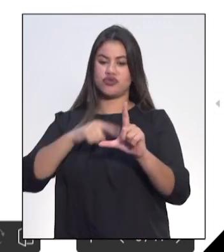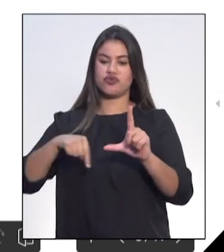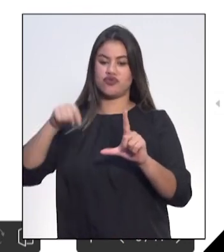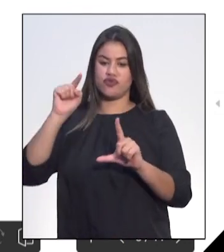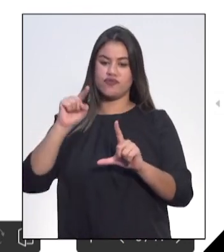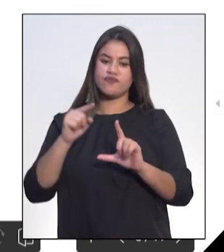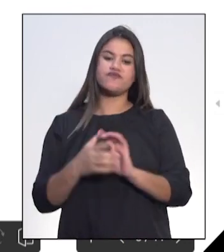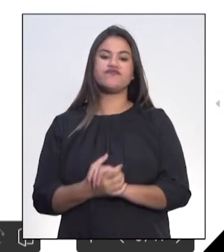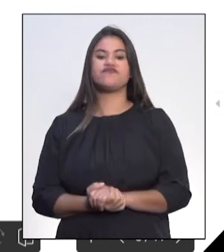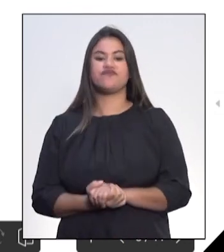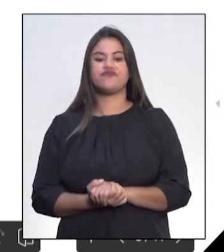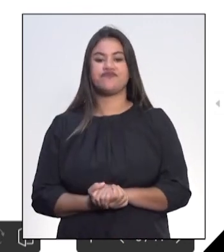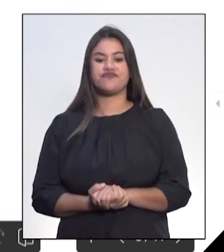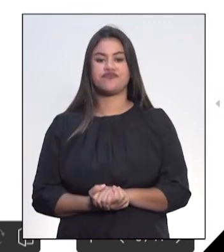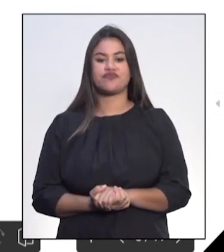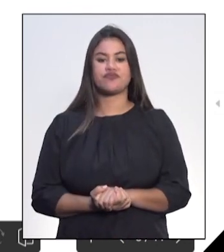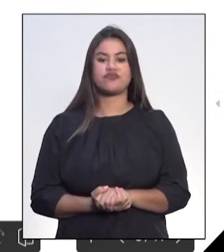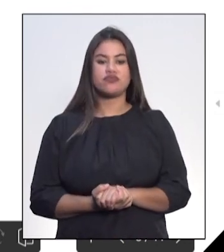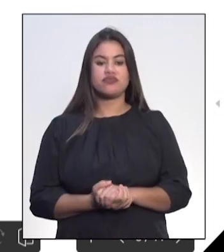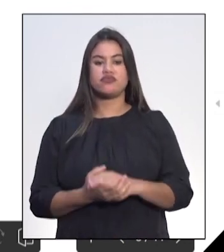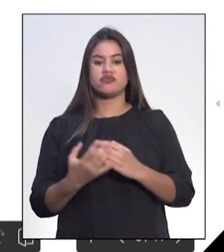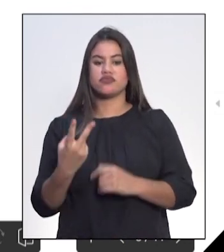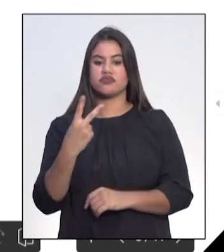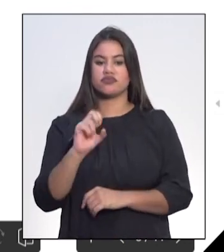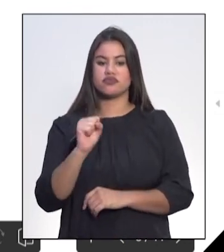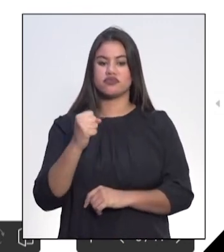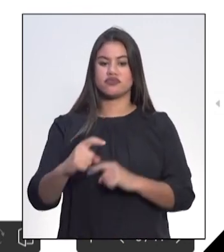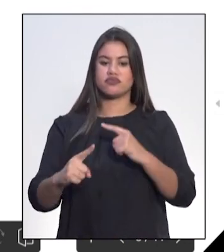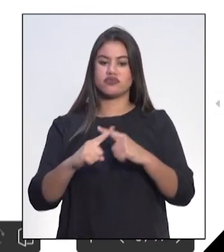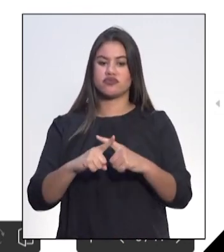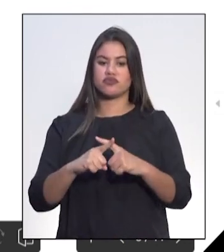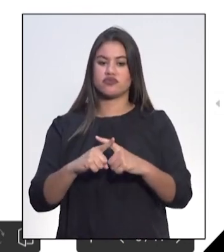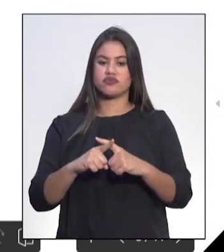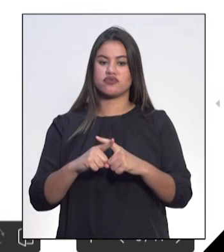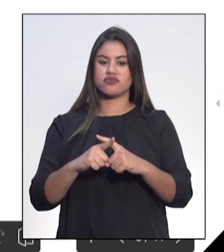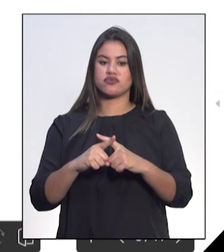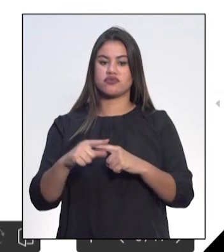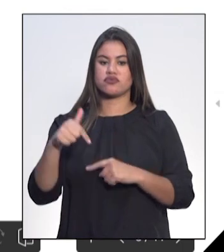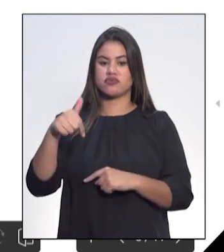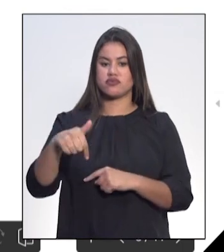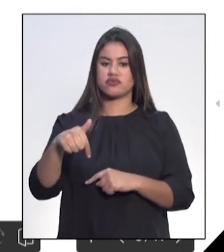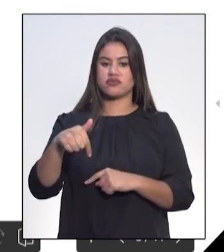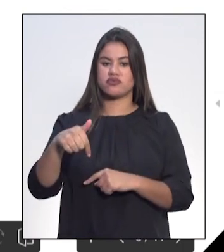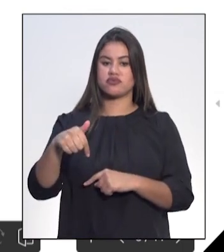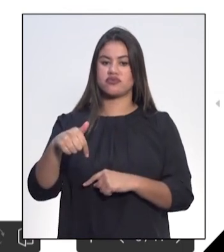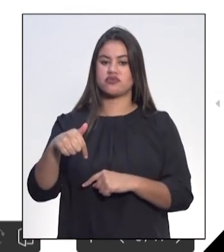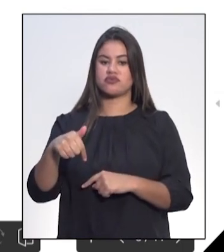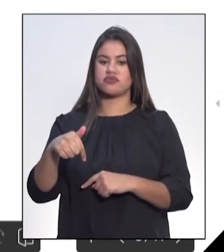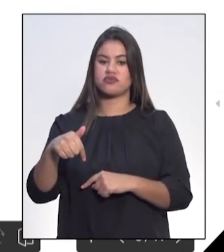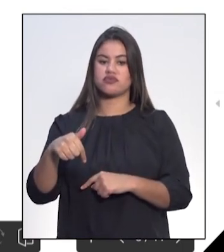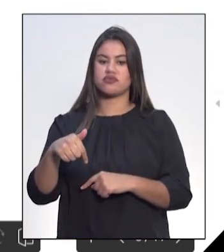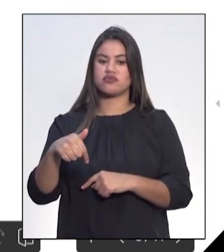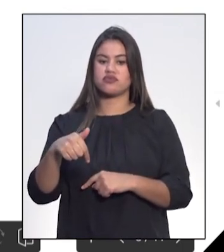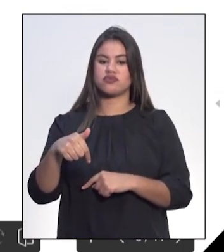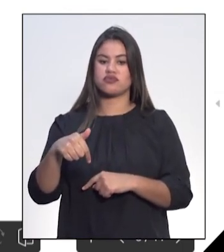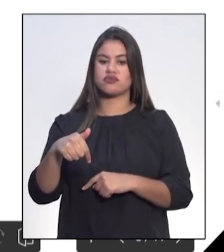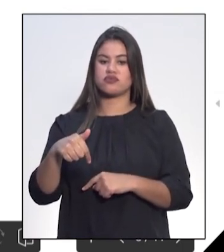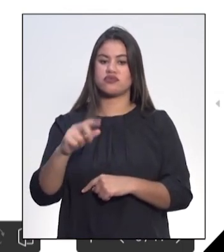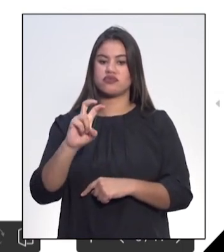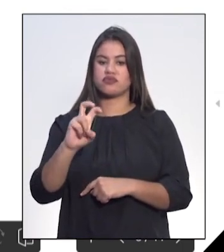aqui, sim? A gente vai fazer 28 vezes 7, deixa eu fazer aqui em cima. 28 vezes 7, 7 vezes 8, quanto é